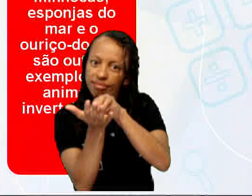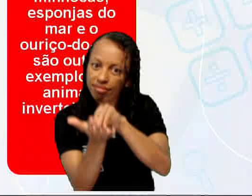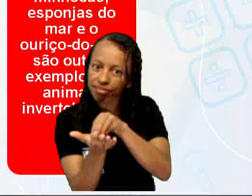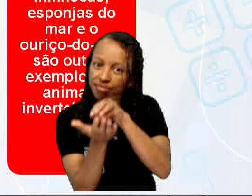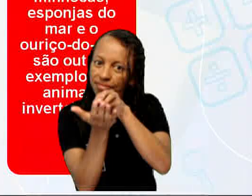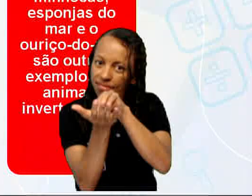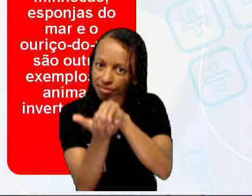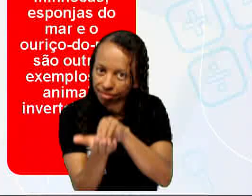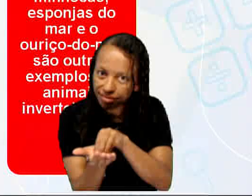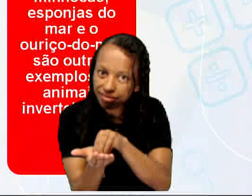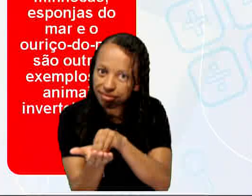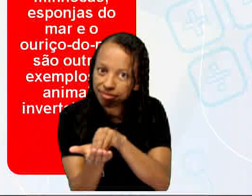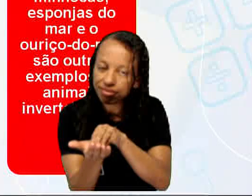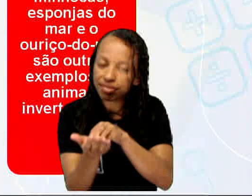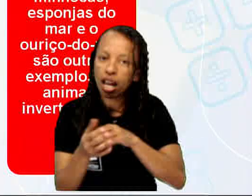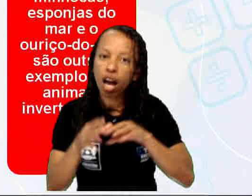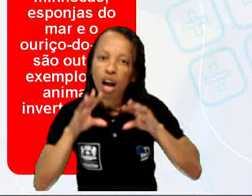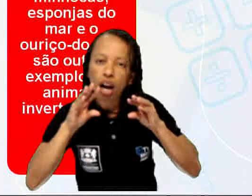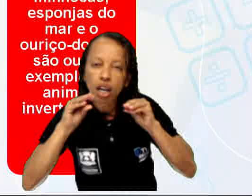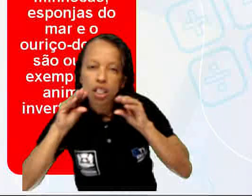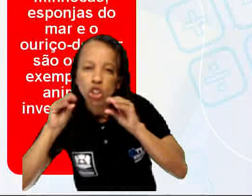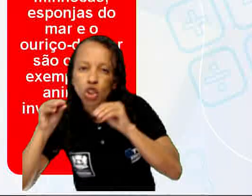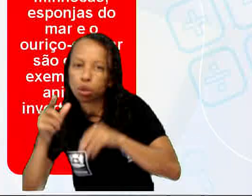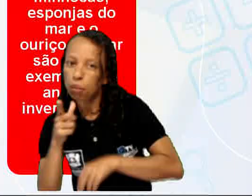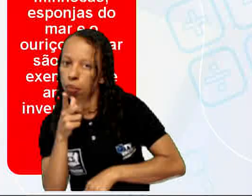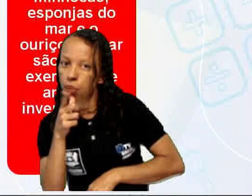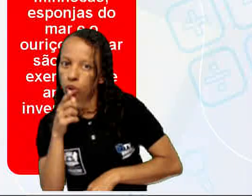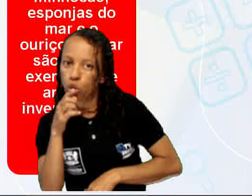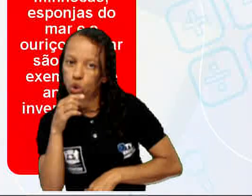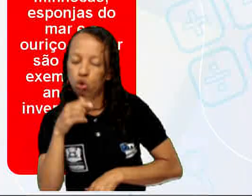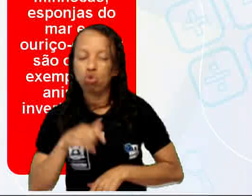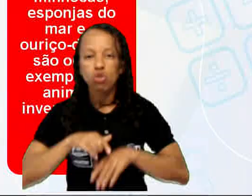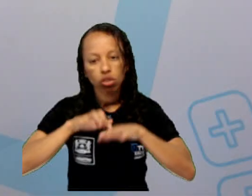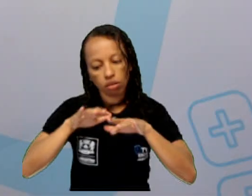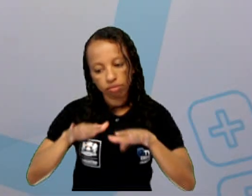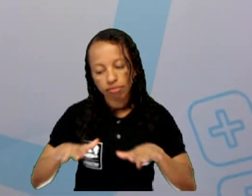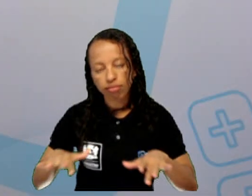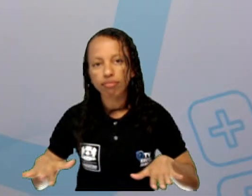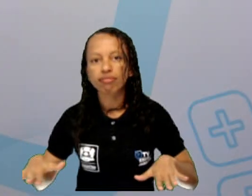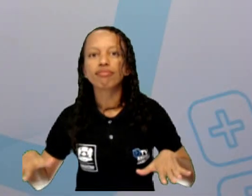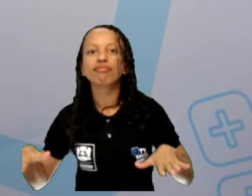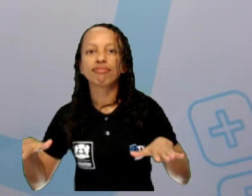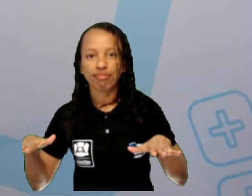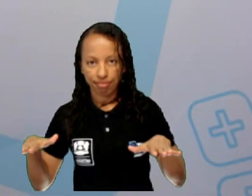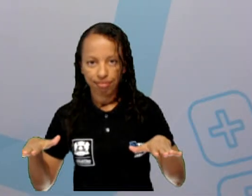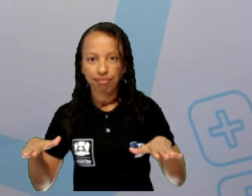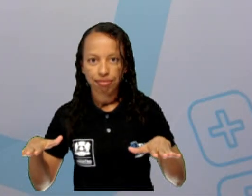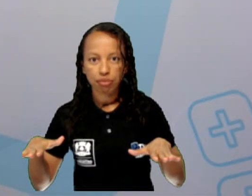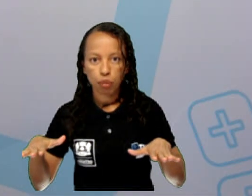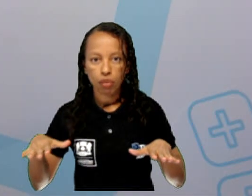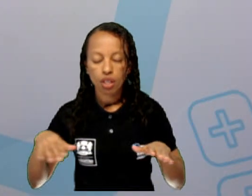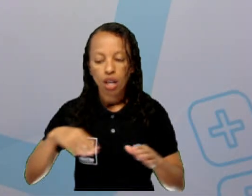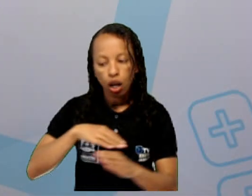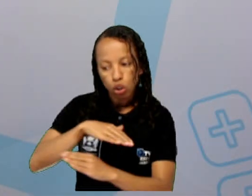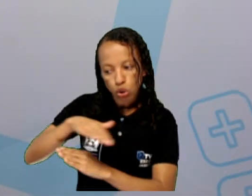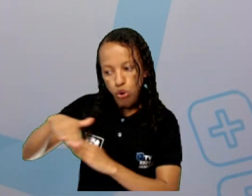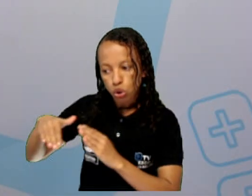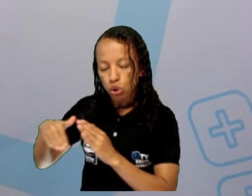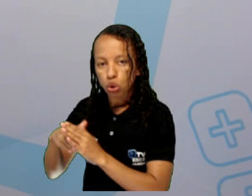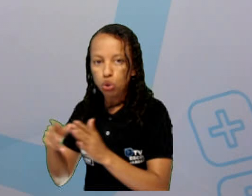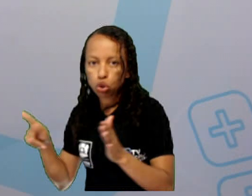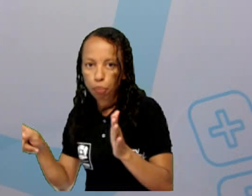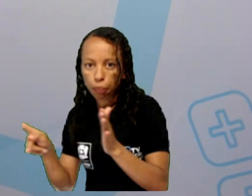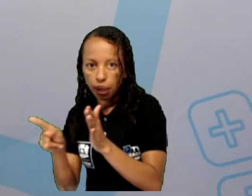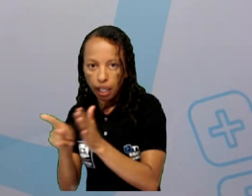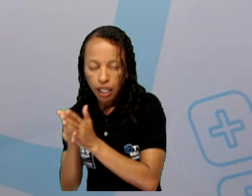certo? Todos eles também são exemplos de animais invertebrados, que é um grupo muito grande, com